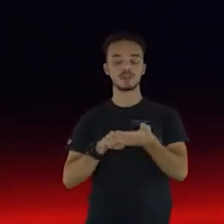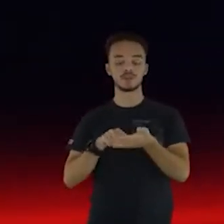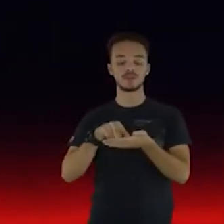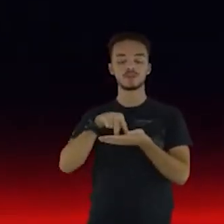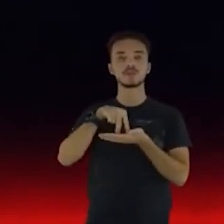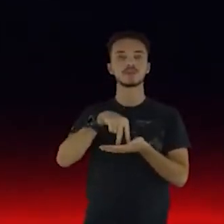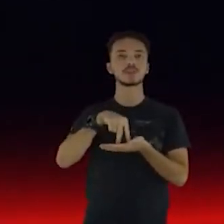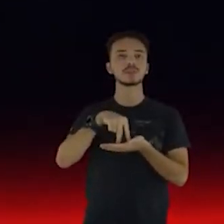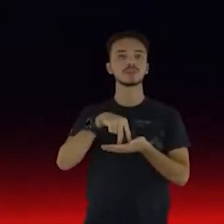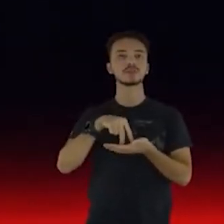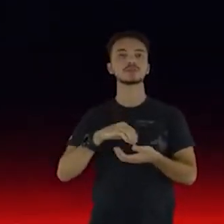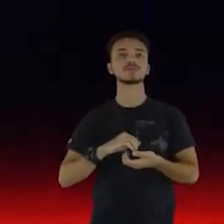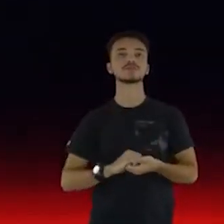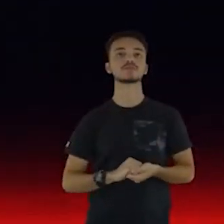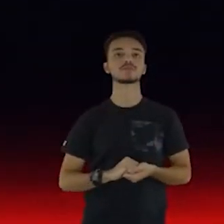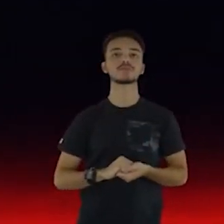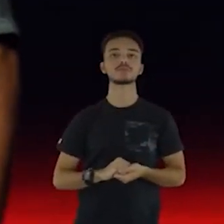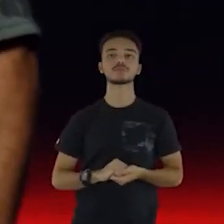Pai,